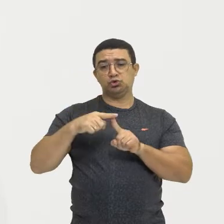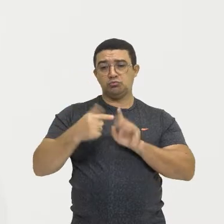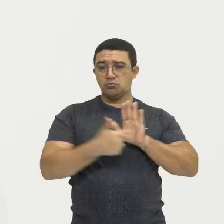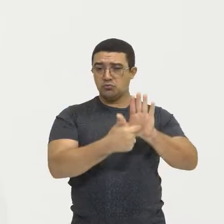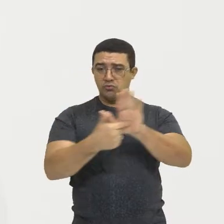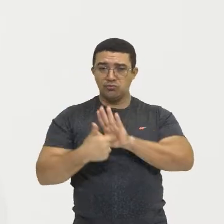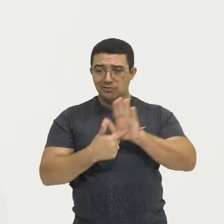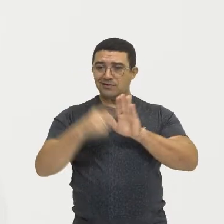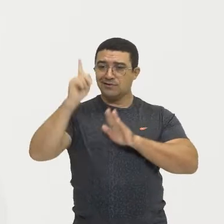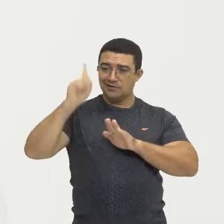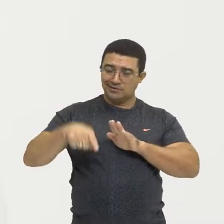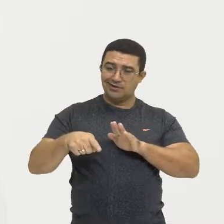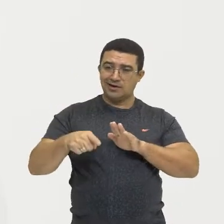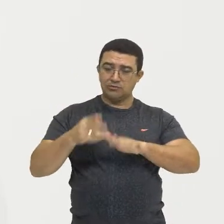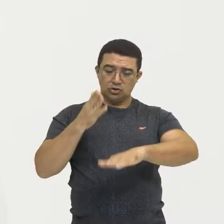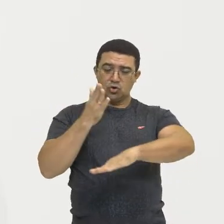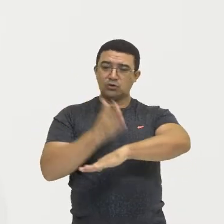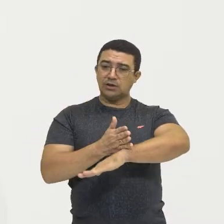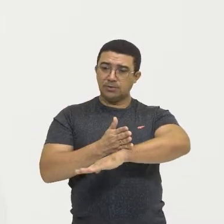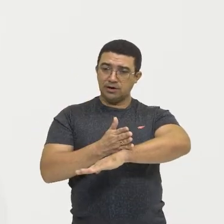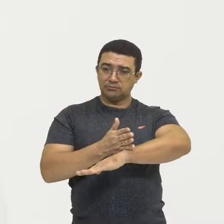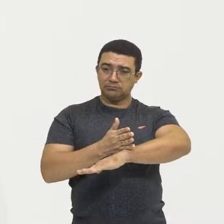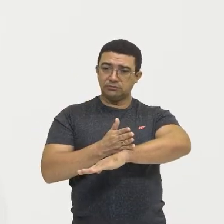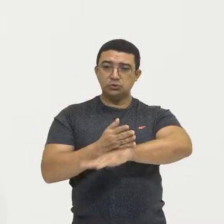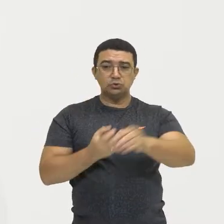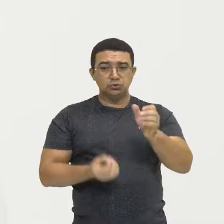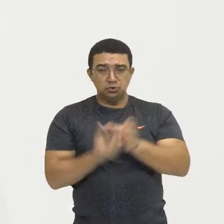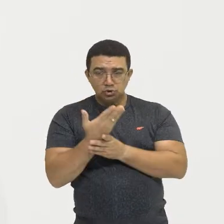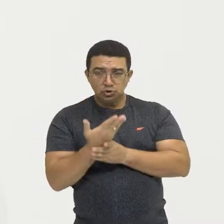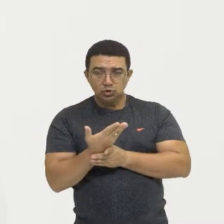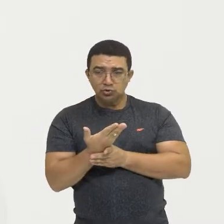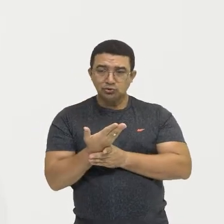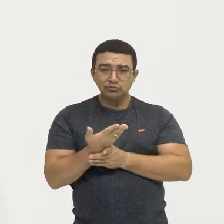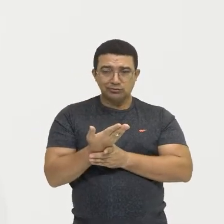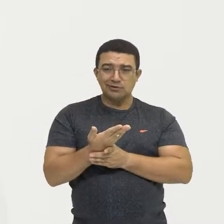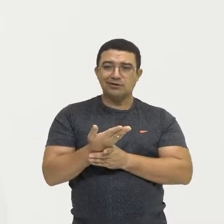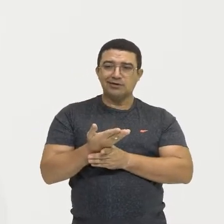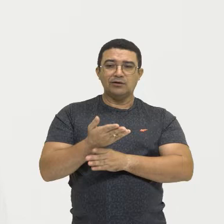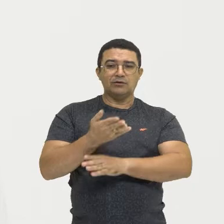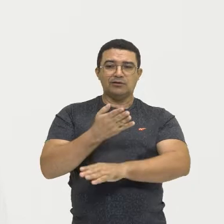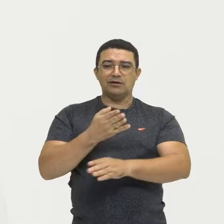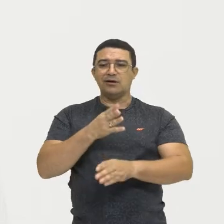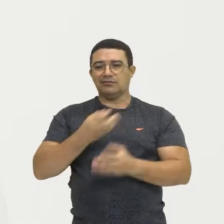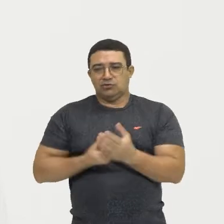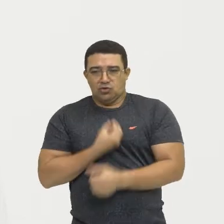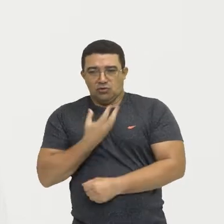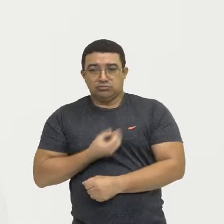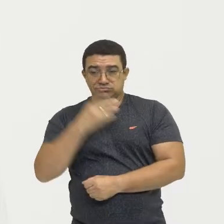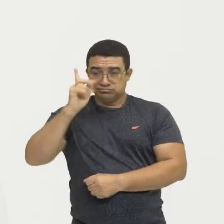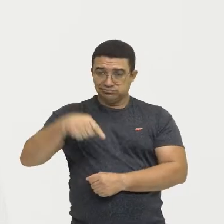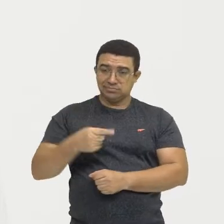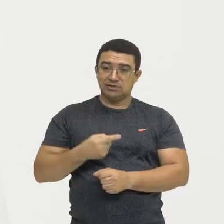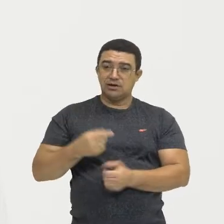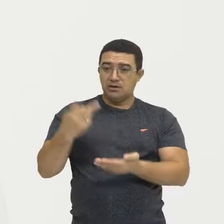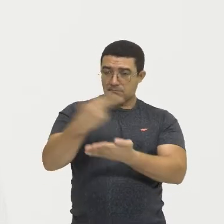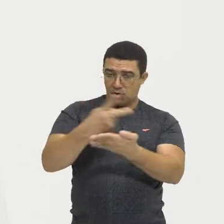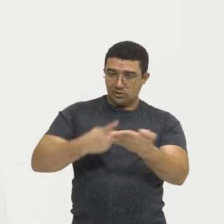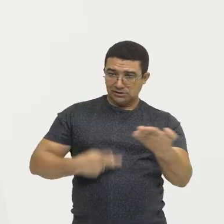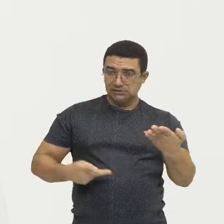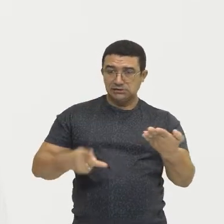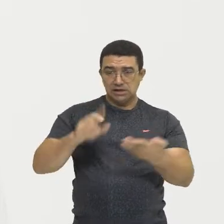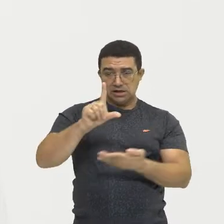é contemporânea, ou seja, que surge ao mesmo tempo do trovadorismo, que é exatamente a poesia